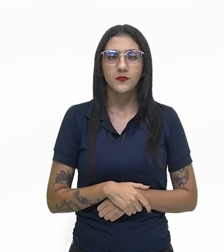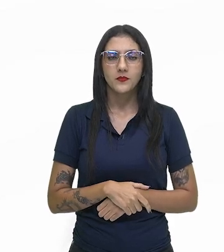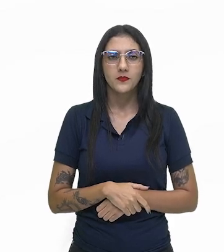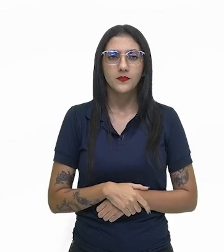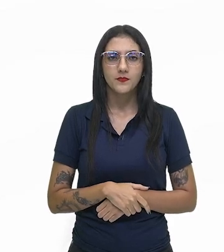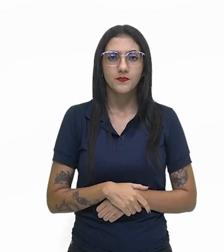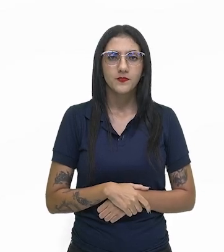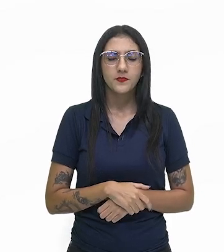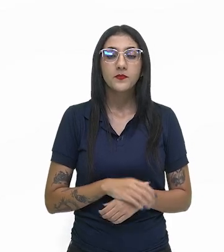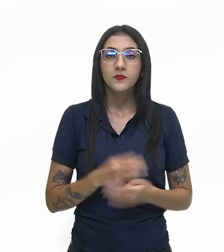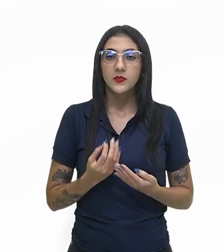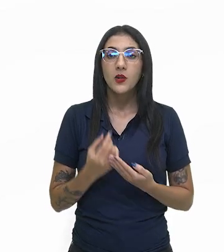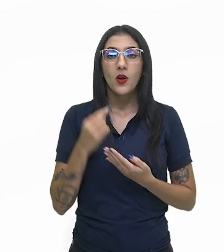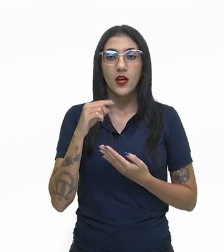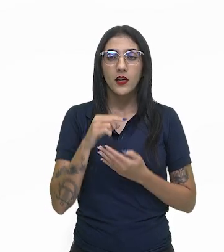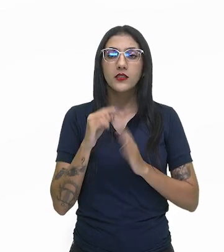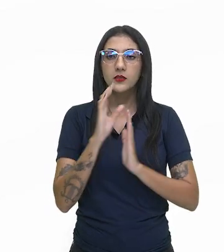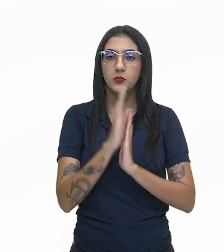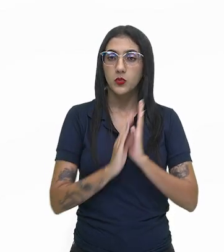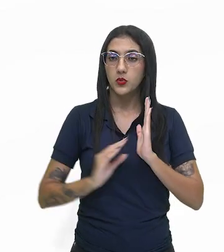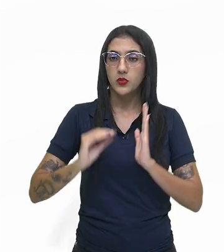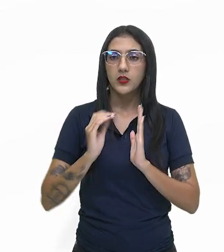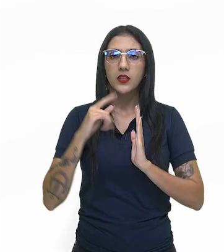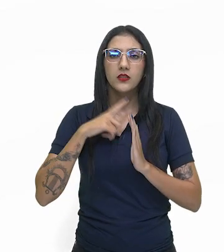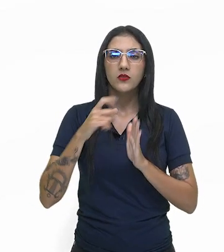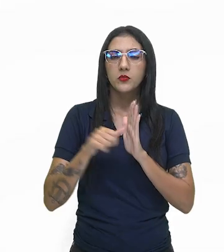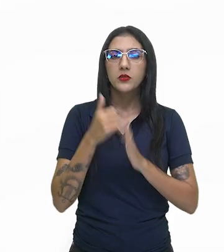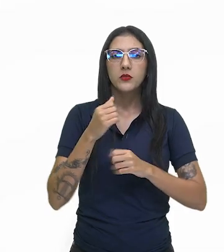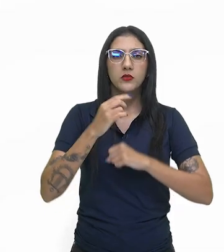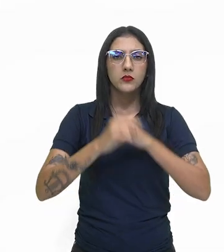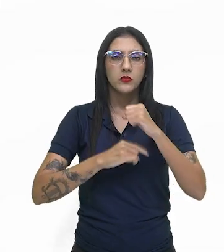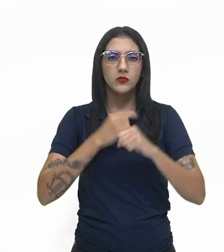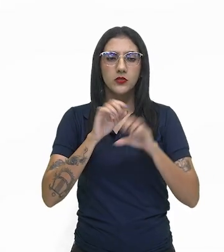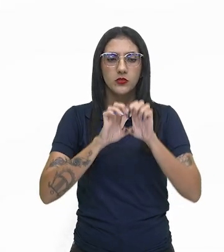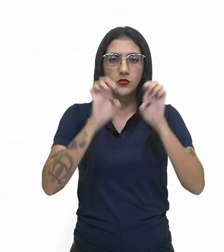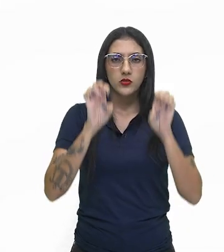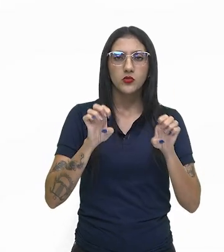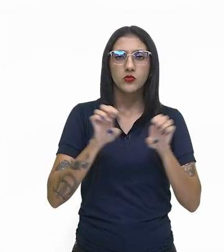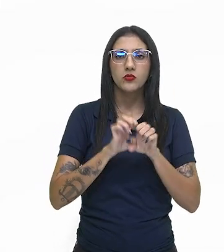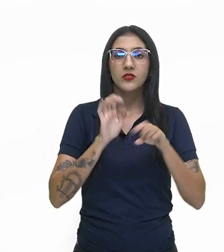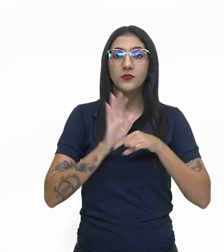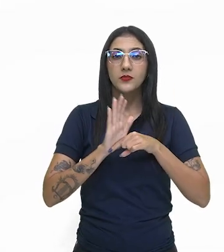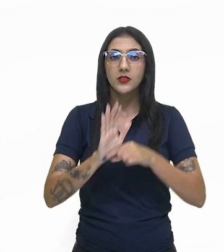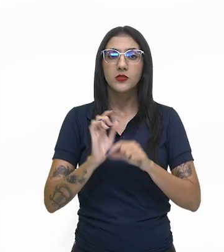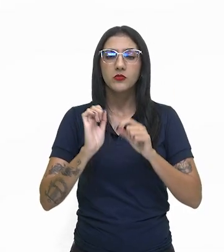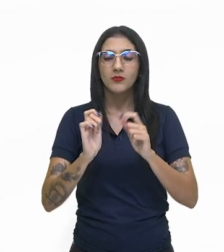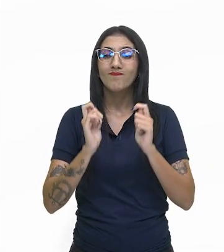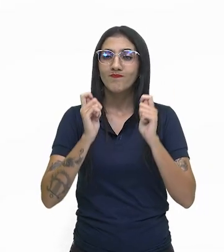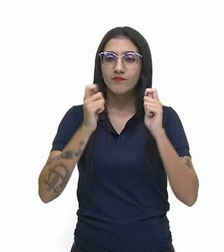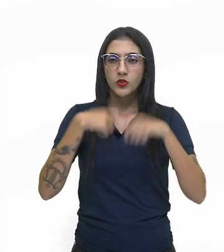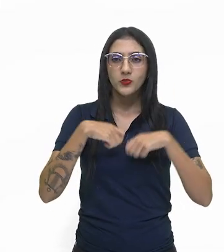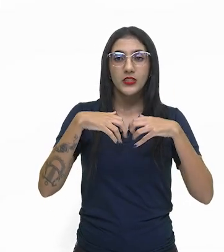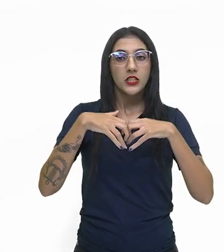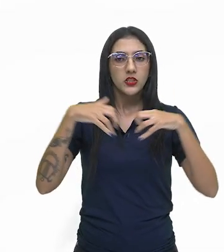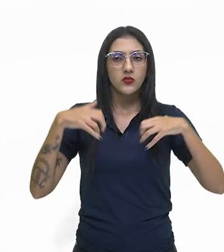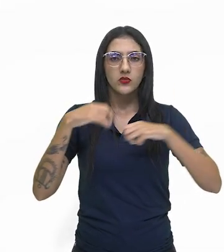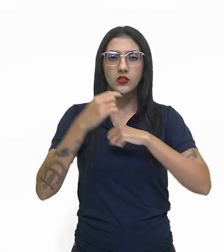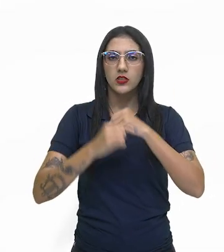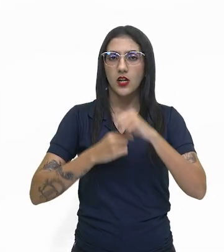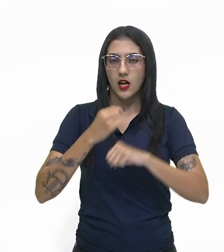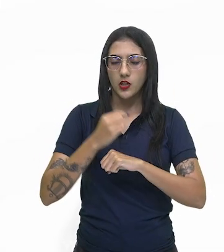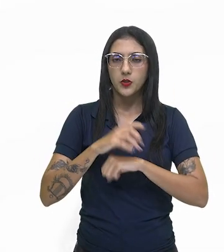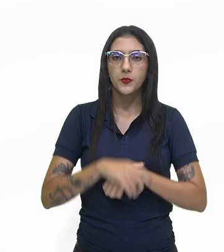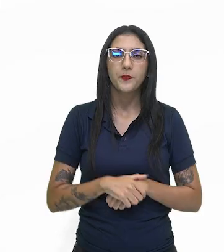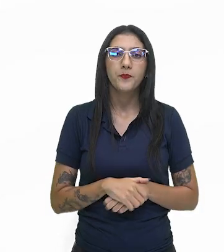O modelo atômico de Thompson ele foi o primeiro modelo da estrutura atômica a indicar a divisibilidade do átomo.